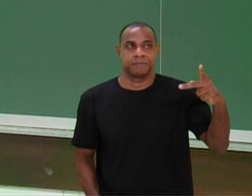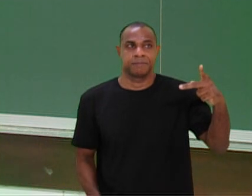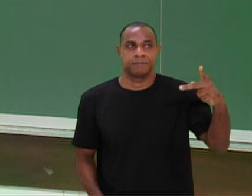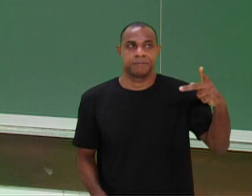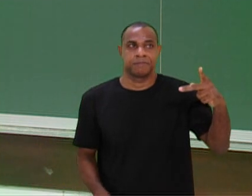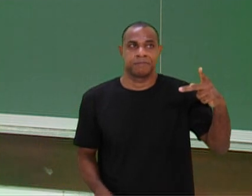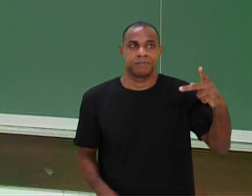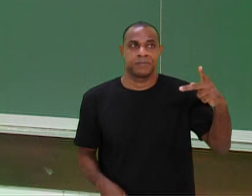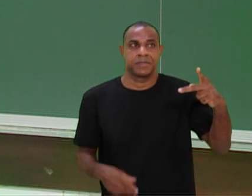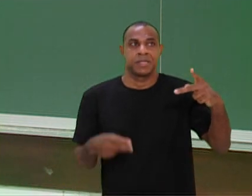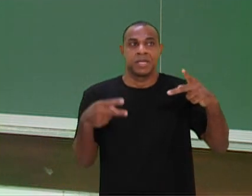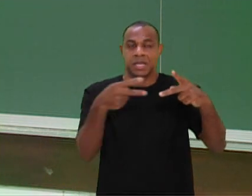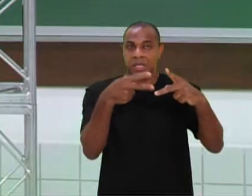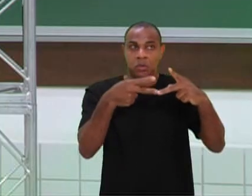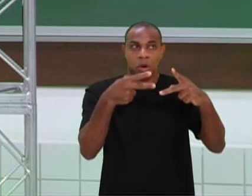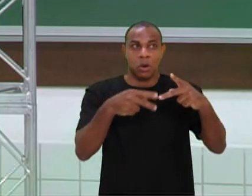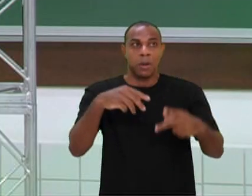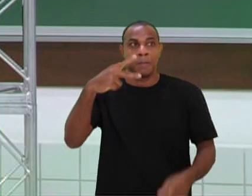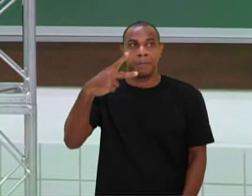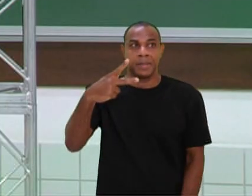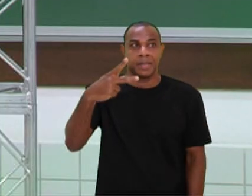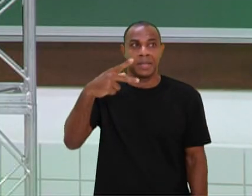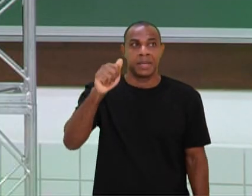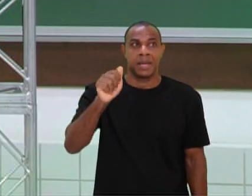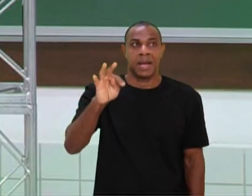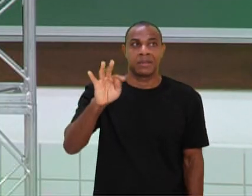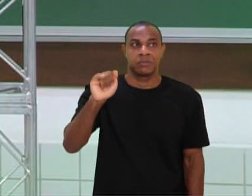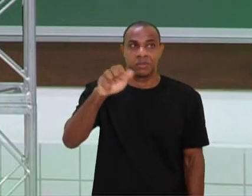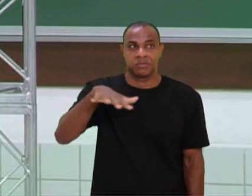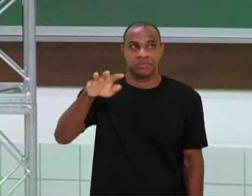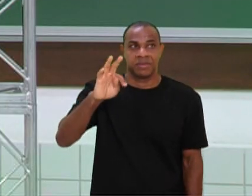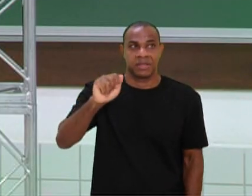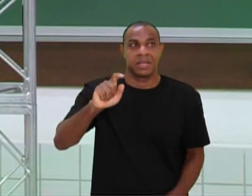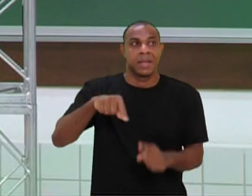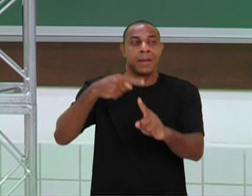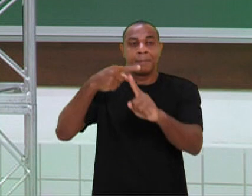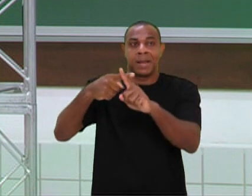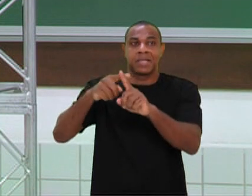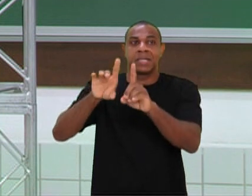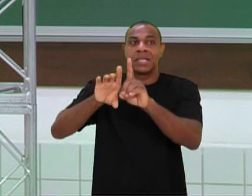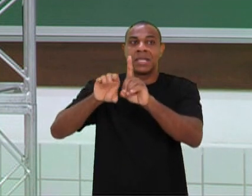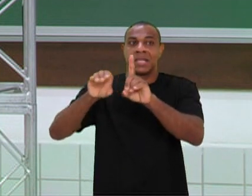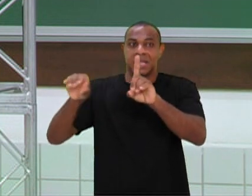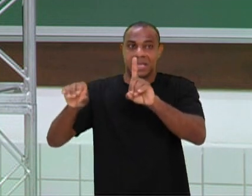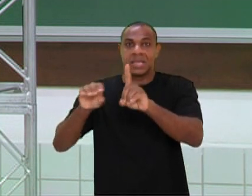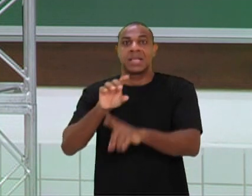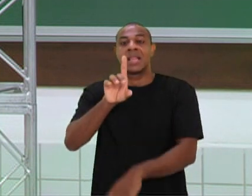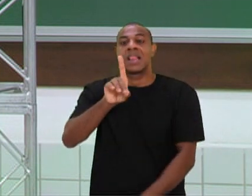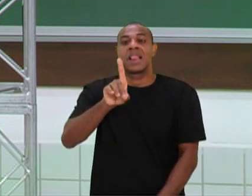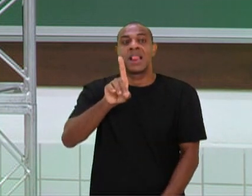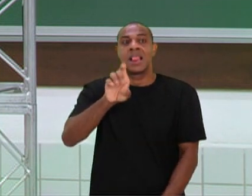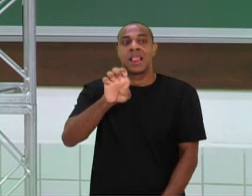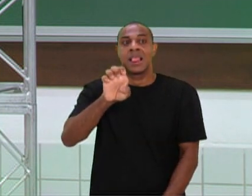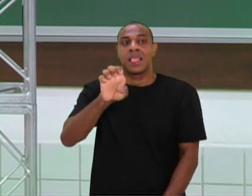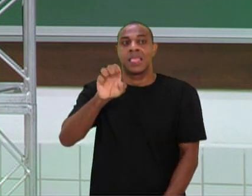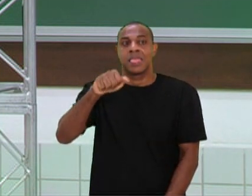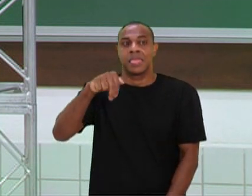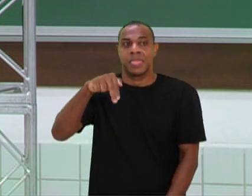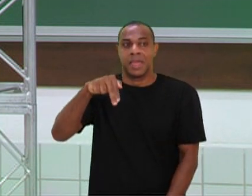atmosférica mais a densidade, ou, no caso, a massa específica, vezes a gravidade, vezes